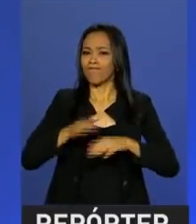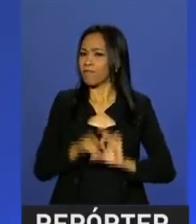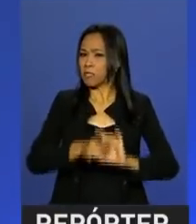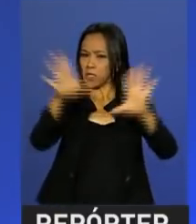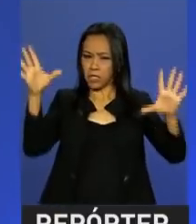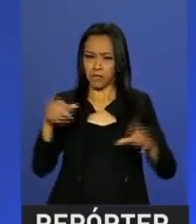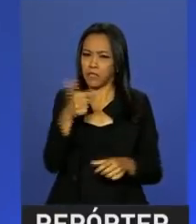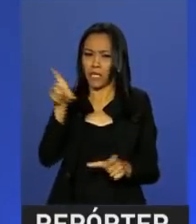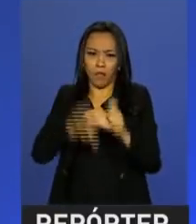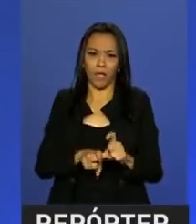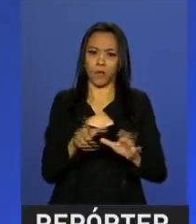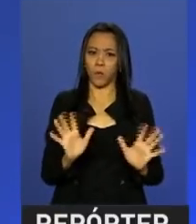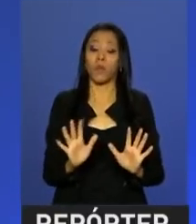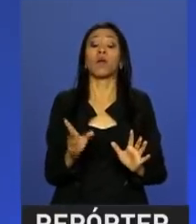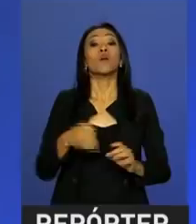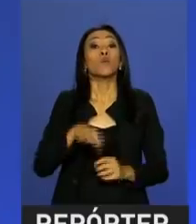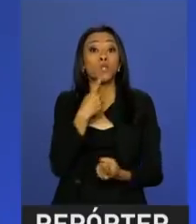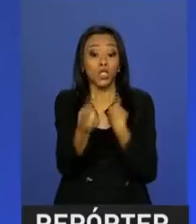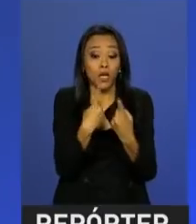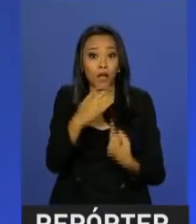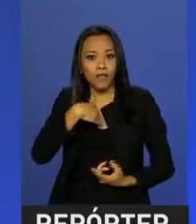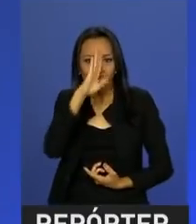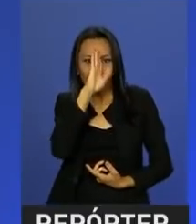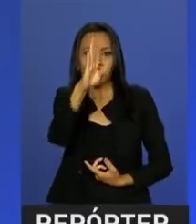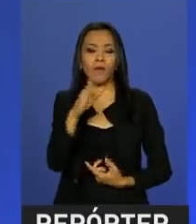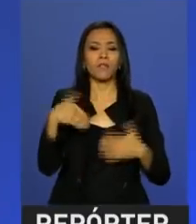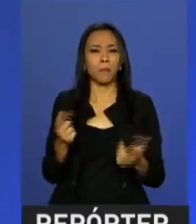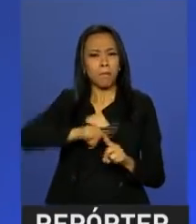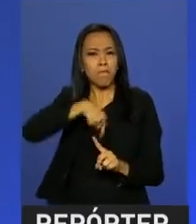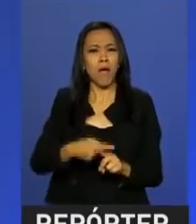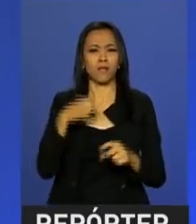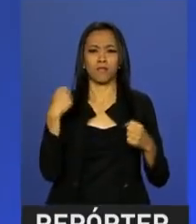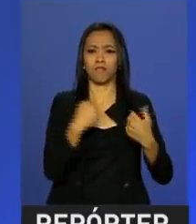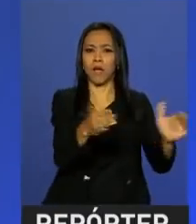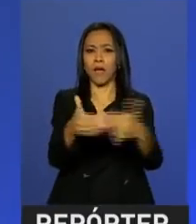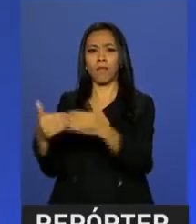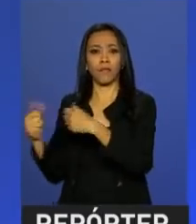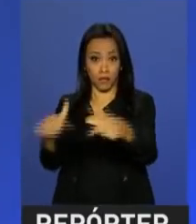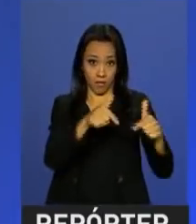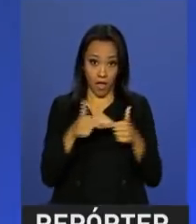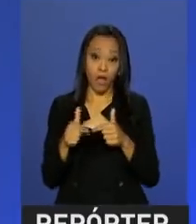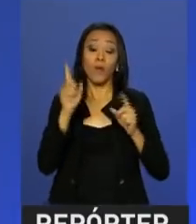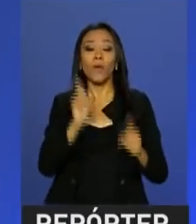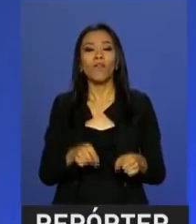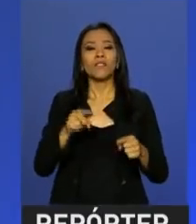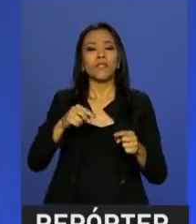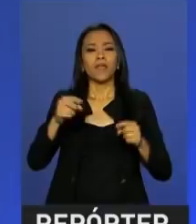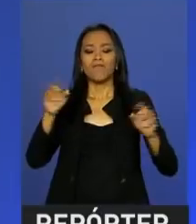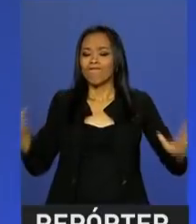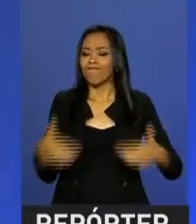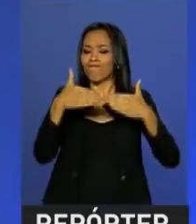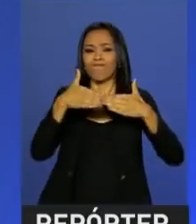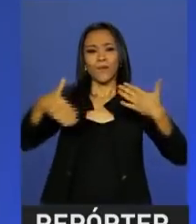o tiago é a palavra de ordem o resultado será mais harmonia na relação